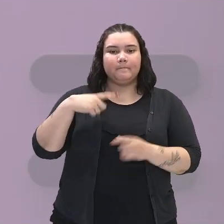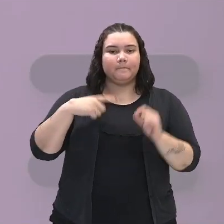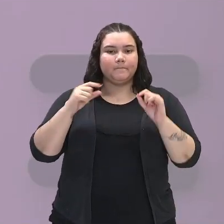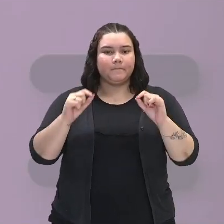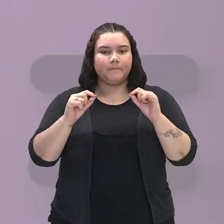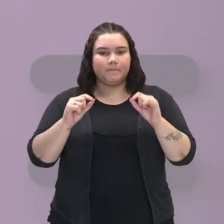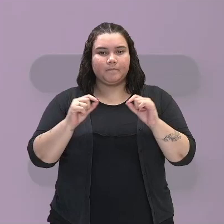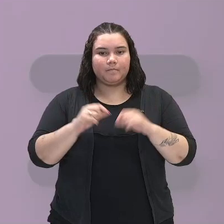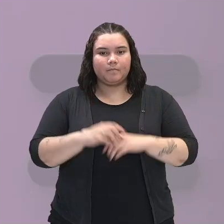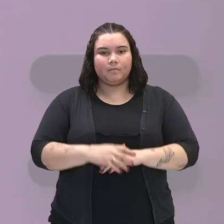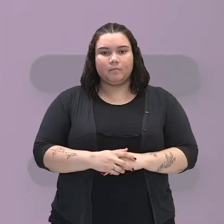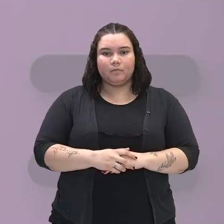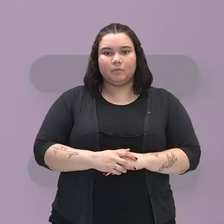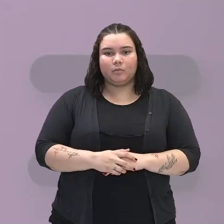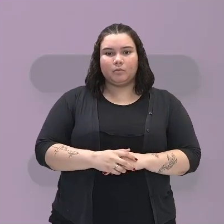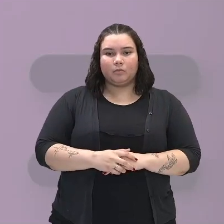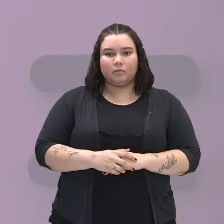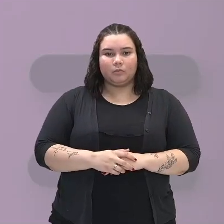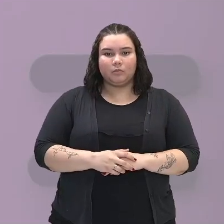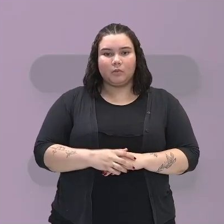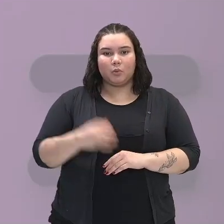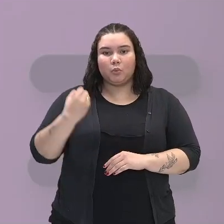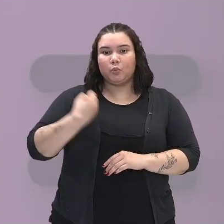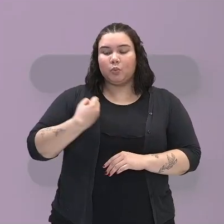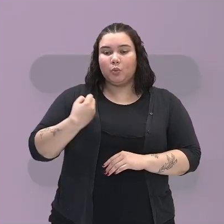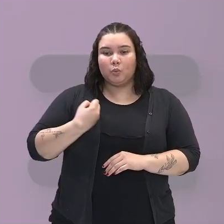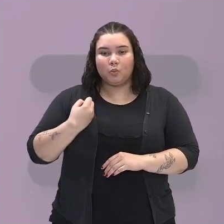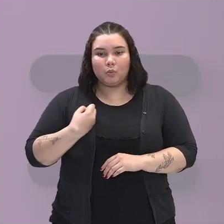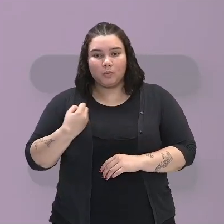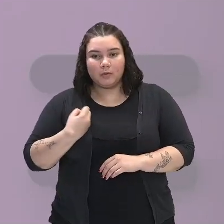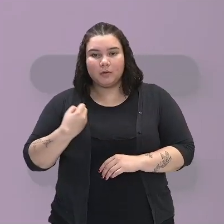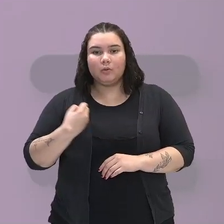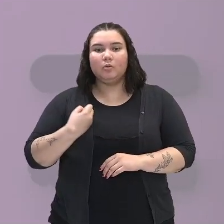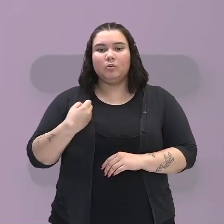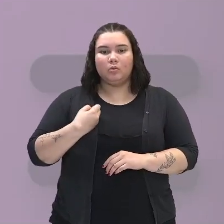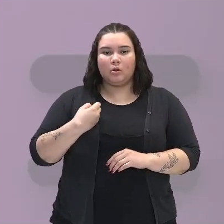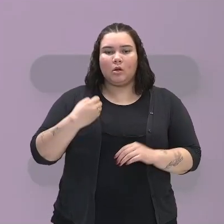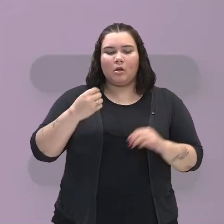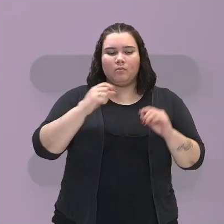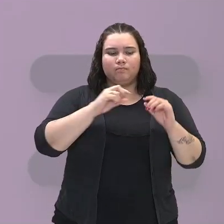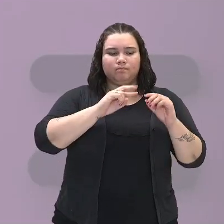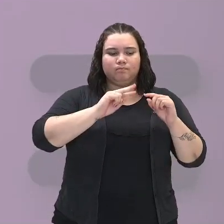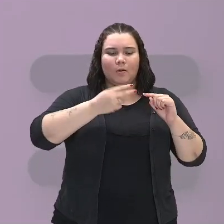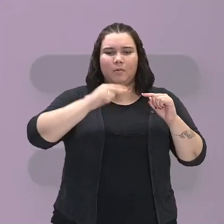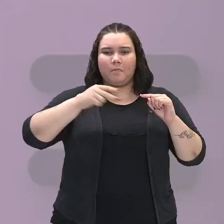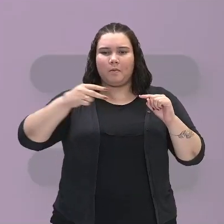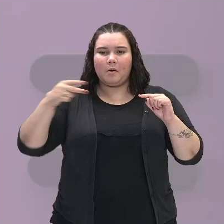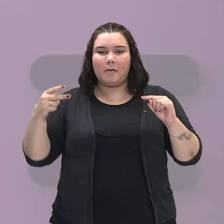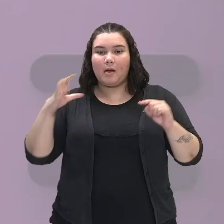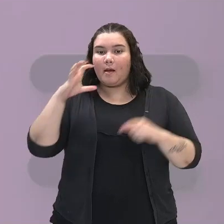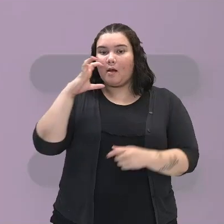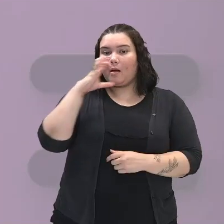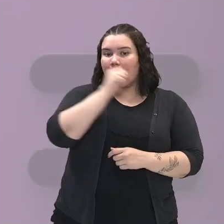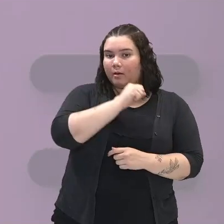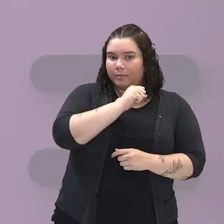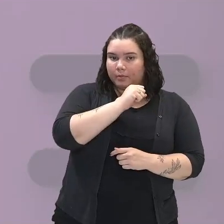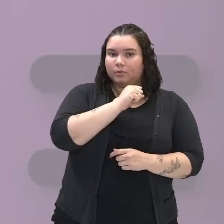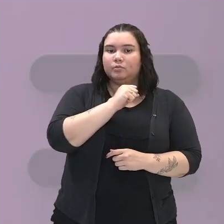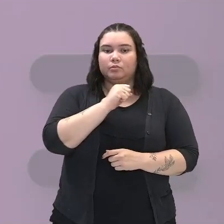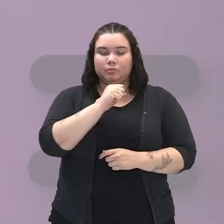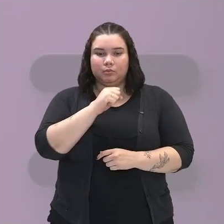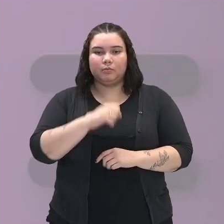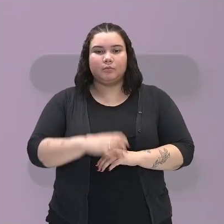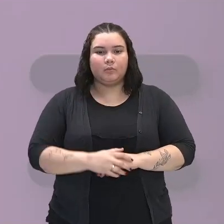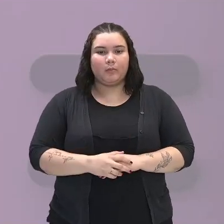os números eles crescem de forma muito rápida, né? É um crescimento quase que